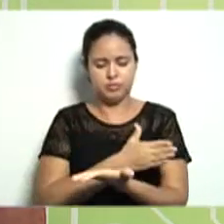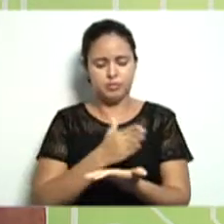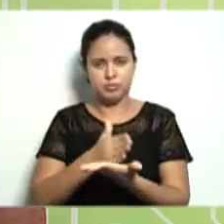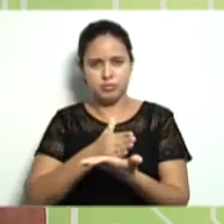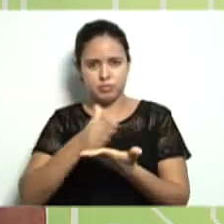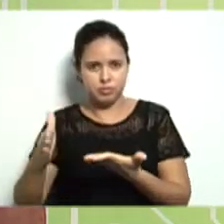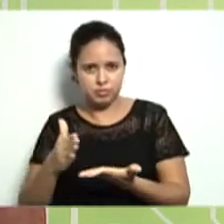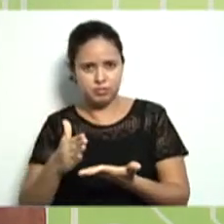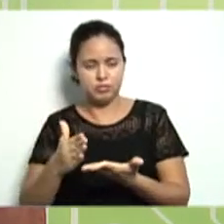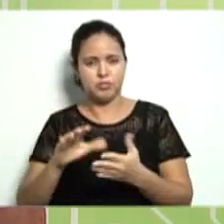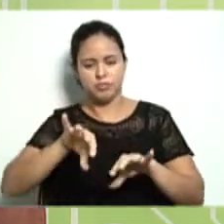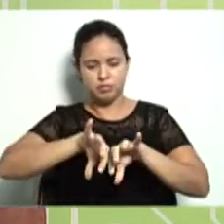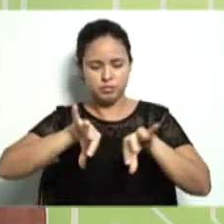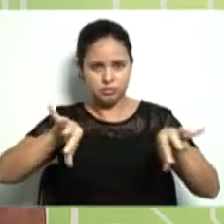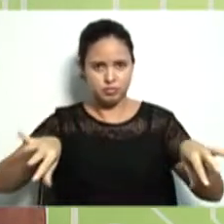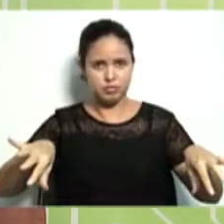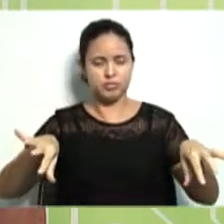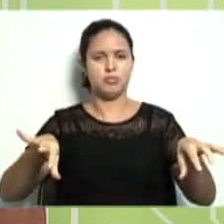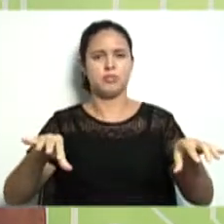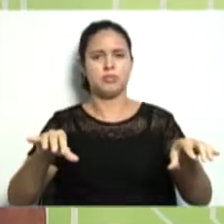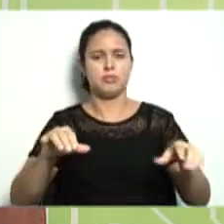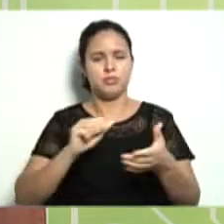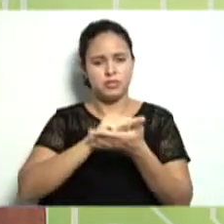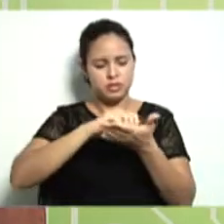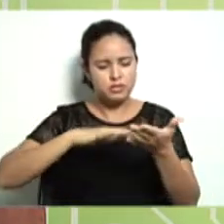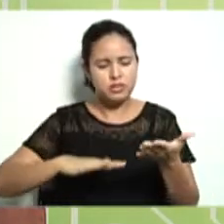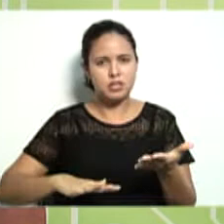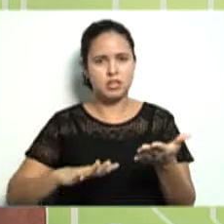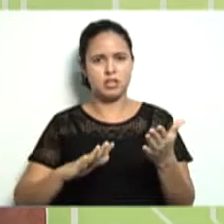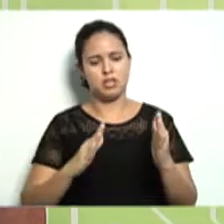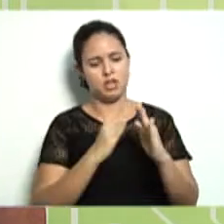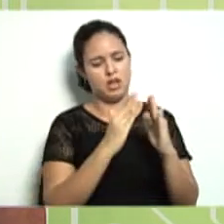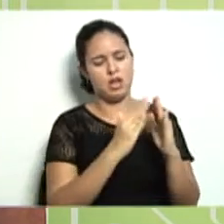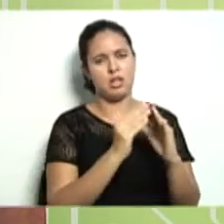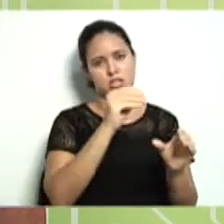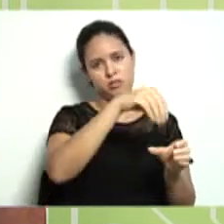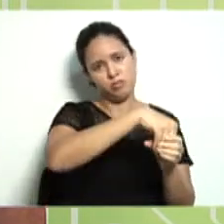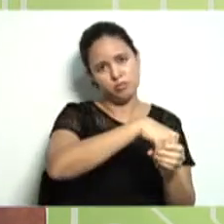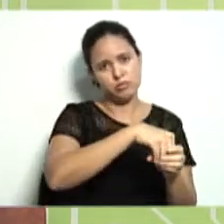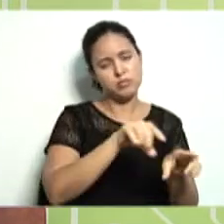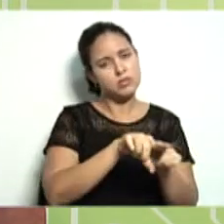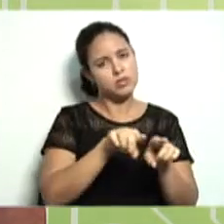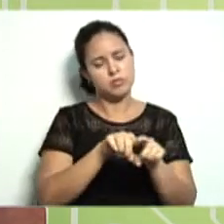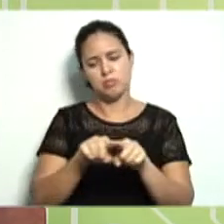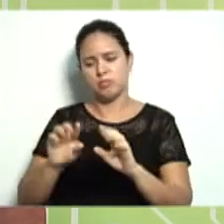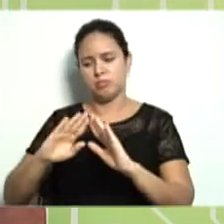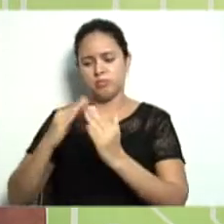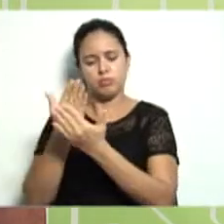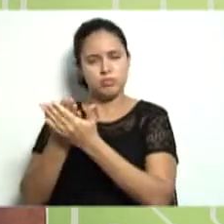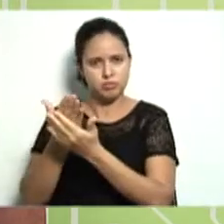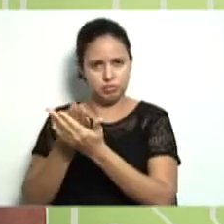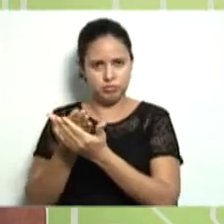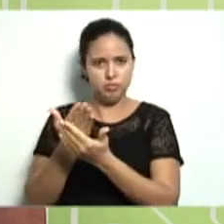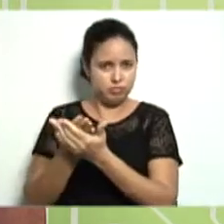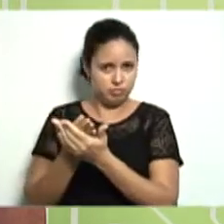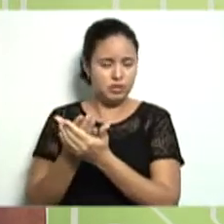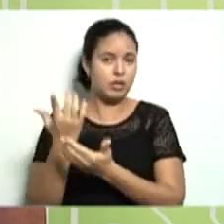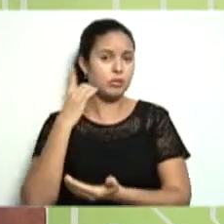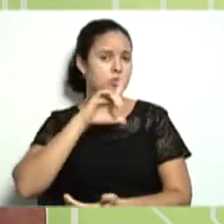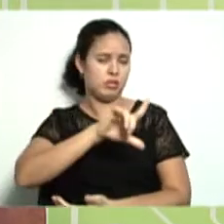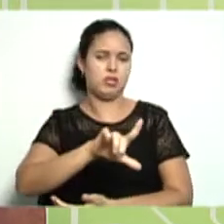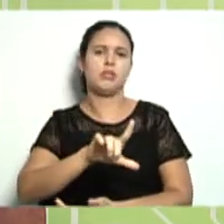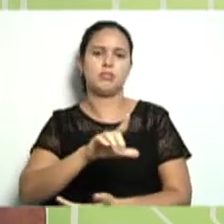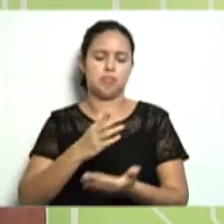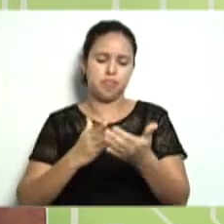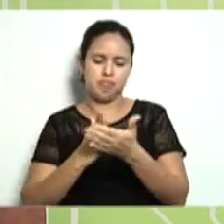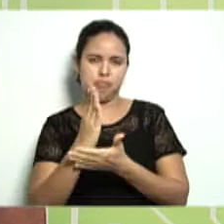tarefas, tanto escolares quanto as tarefas lá na nossa casa, e aí nós alcançamos bons resultados.